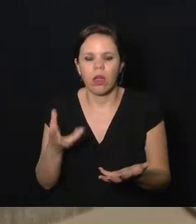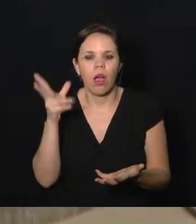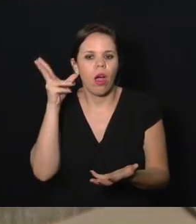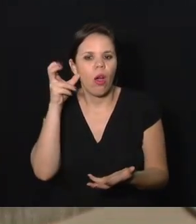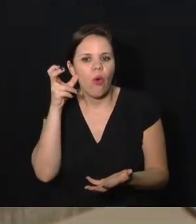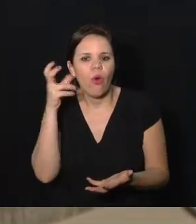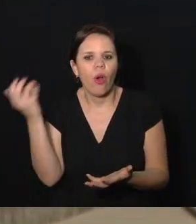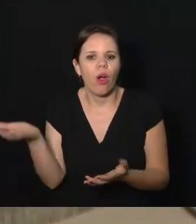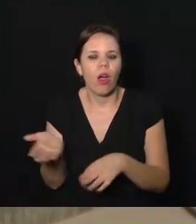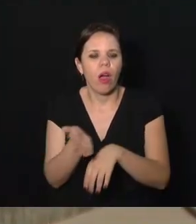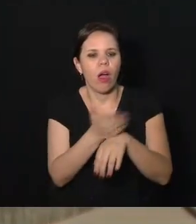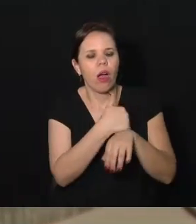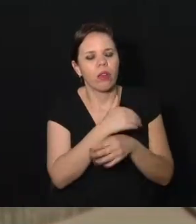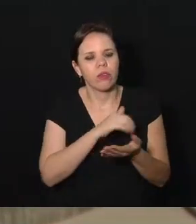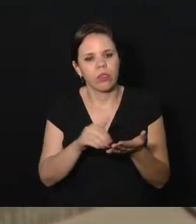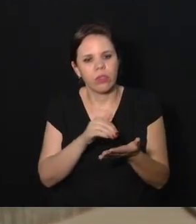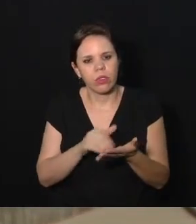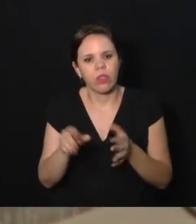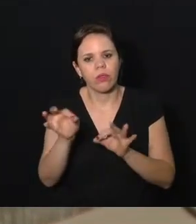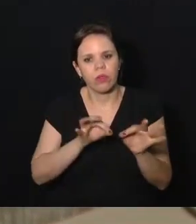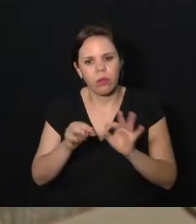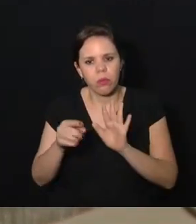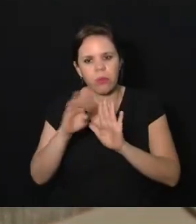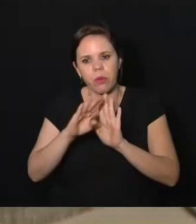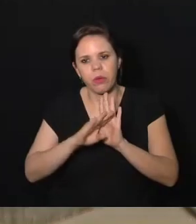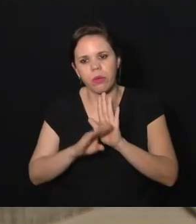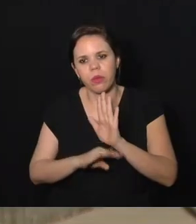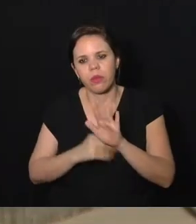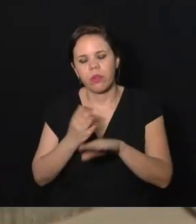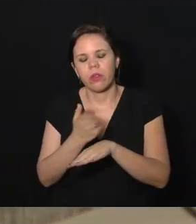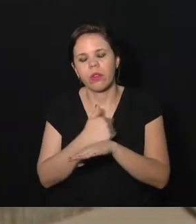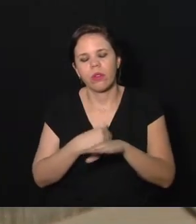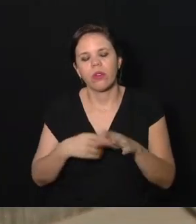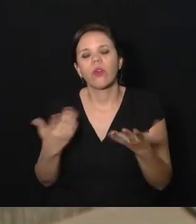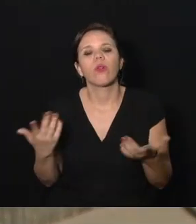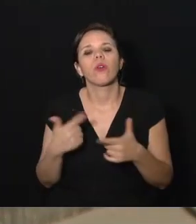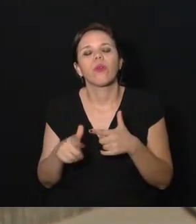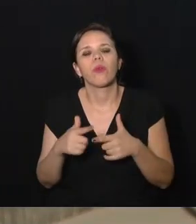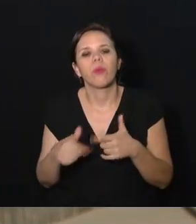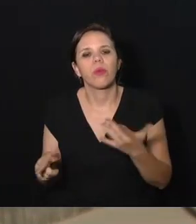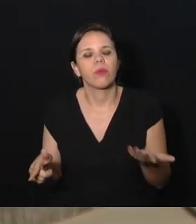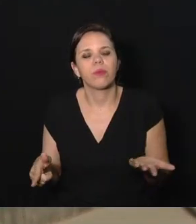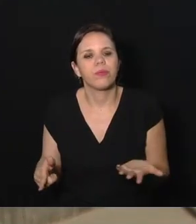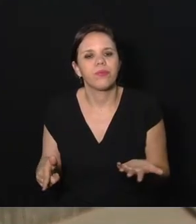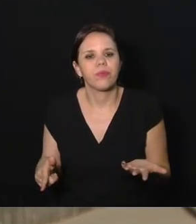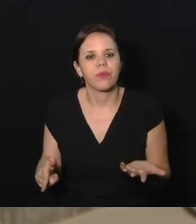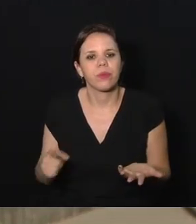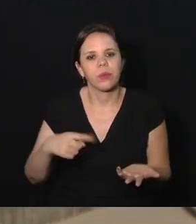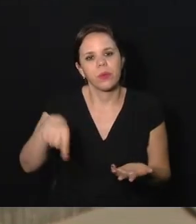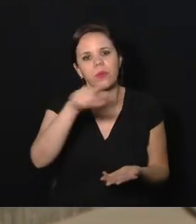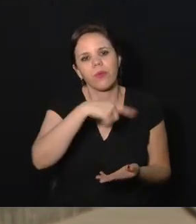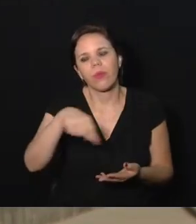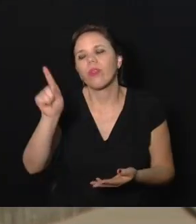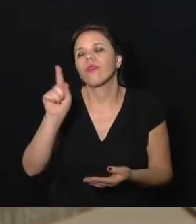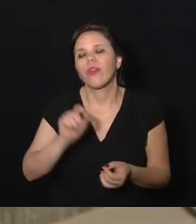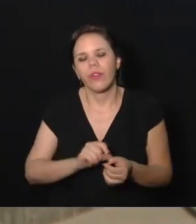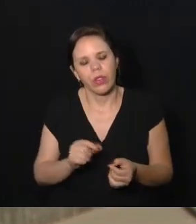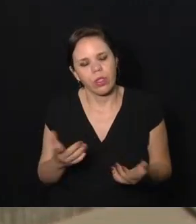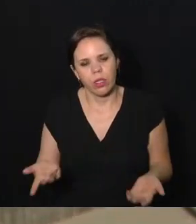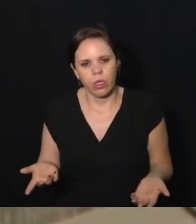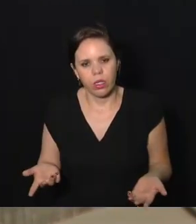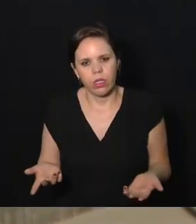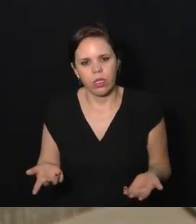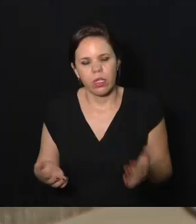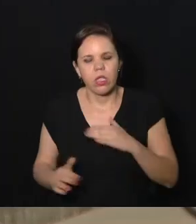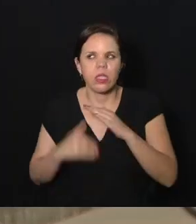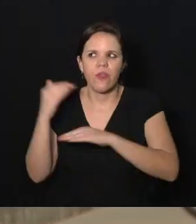dos secretários, vamos apresentar uma lista de problemas recorrentes e saber como é que os senhores irão